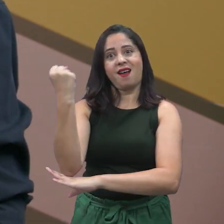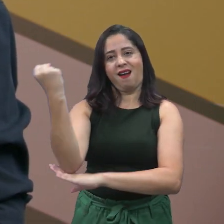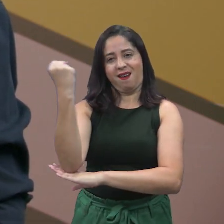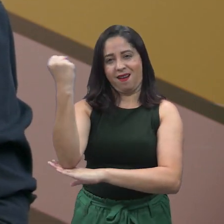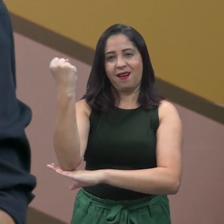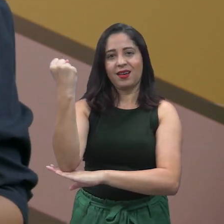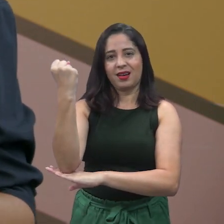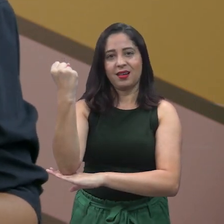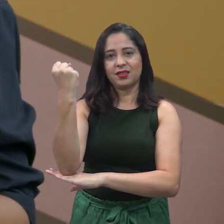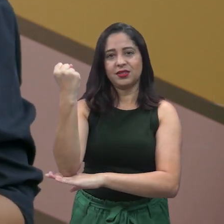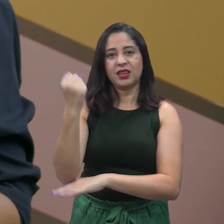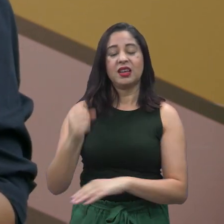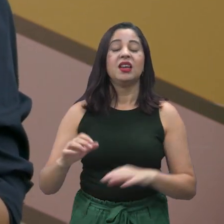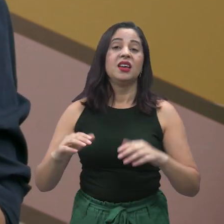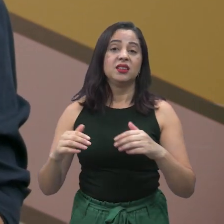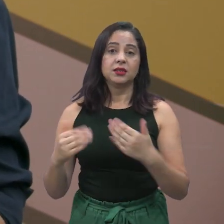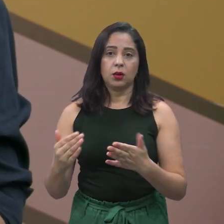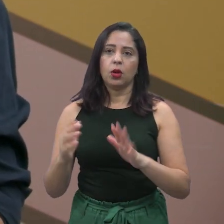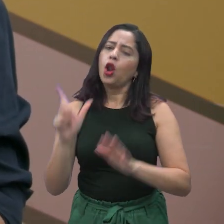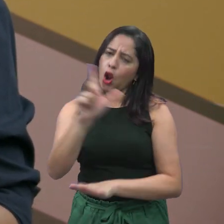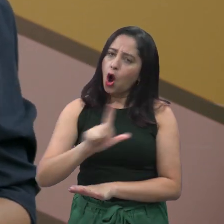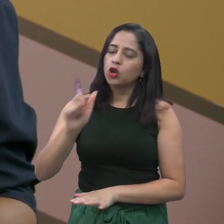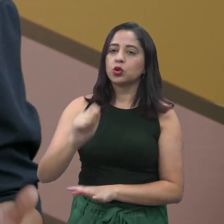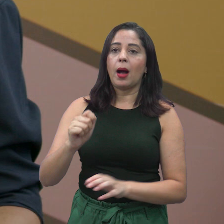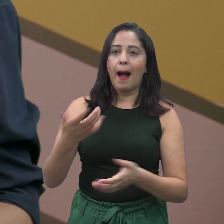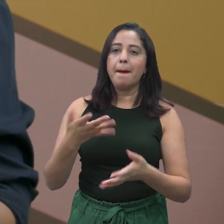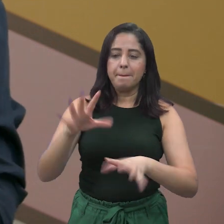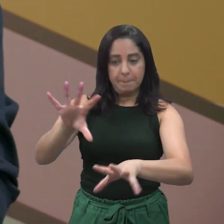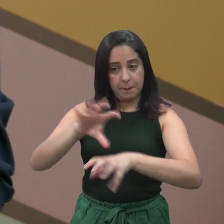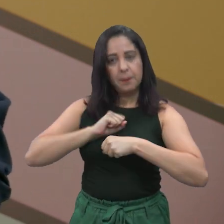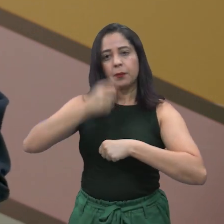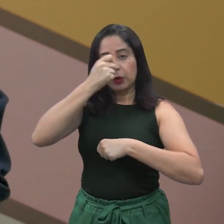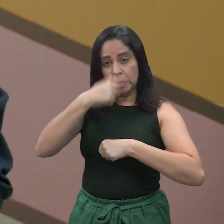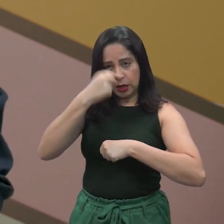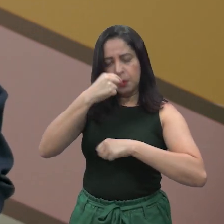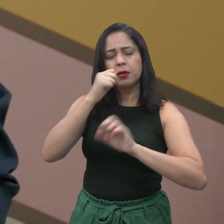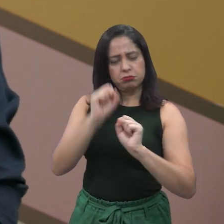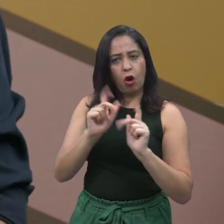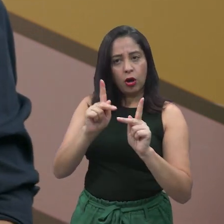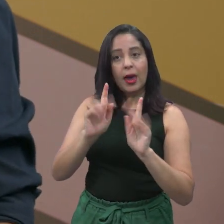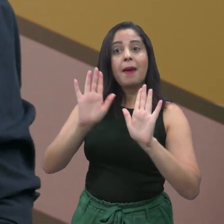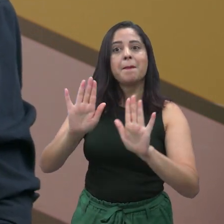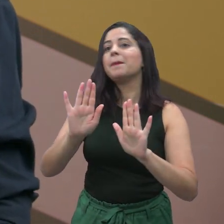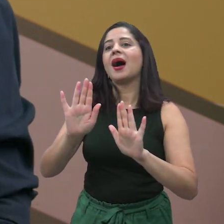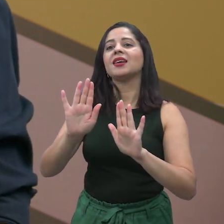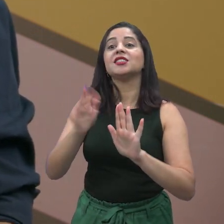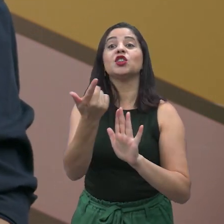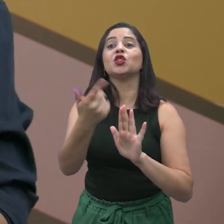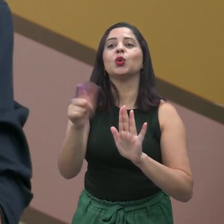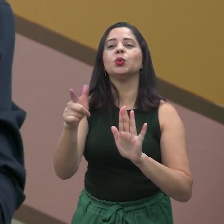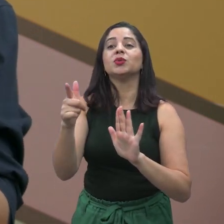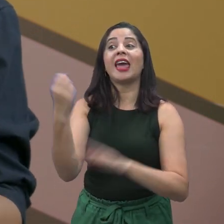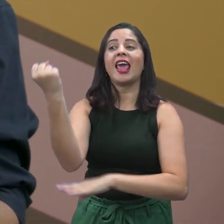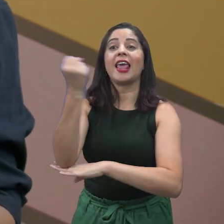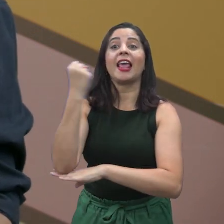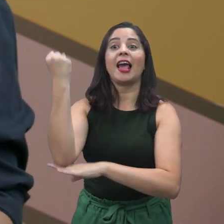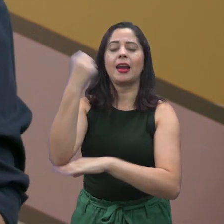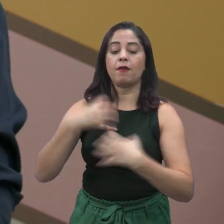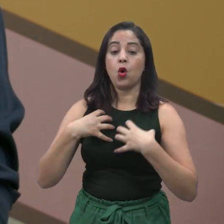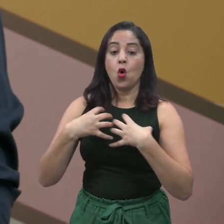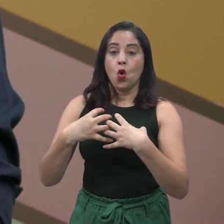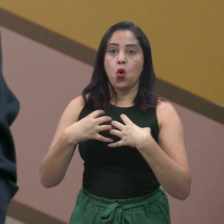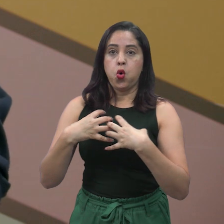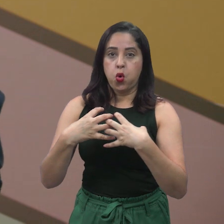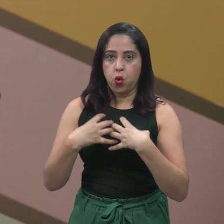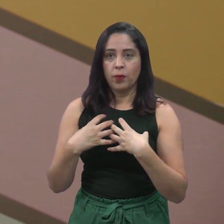de intervenção. Entendi. Não vai, às vezes, deixar de gripar, mas pelo menos você não vai ter um desfecho ruim. Mas mesmo até vírus mais simples também pode